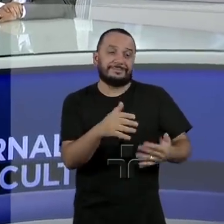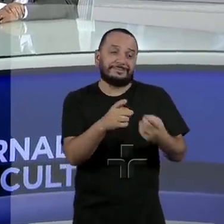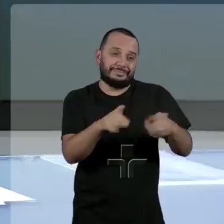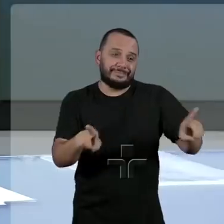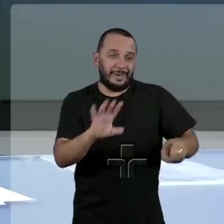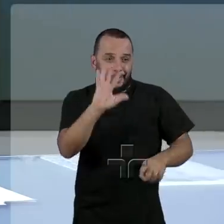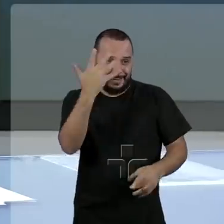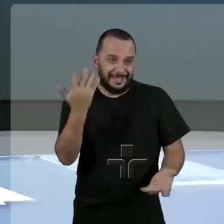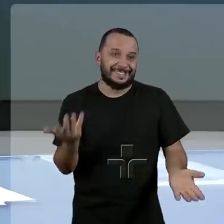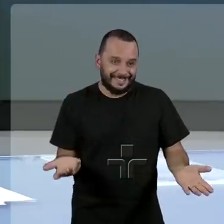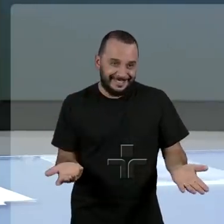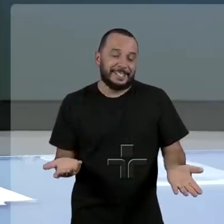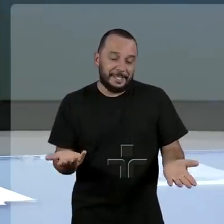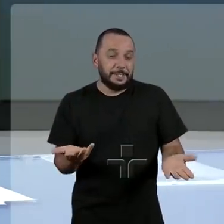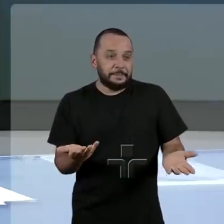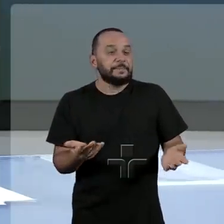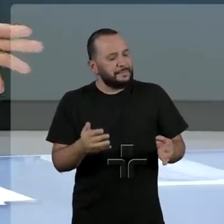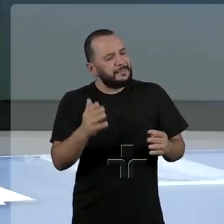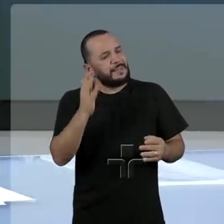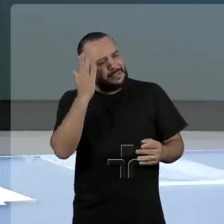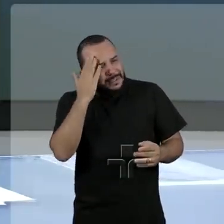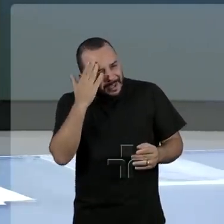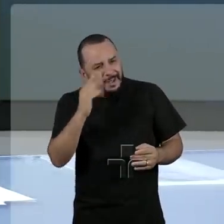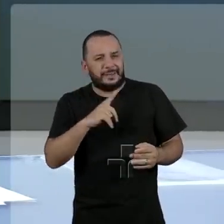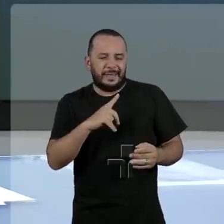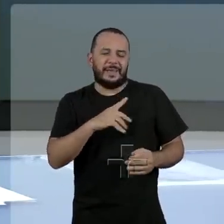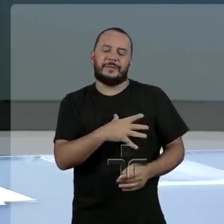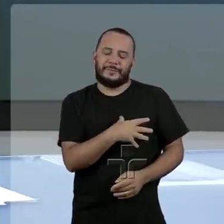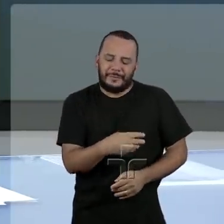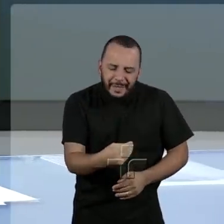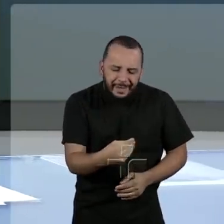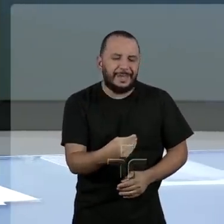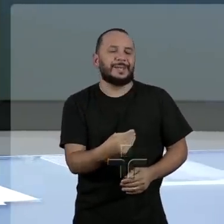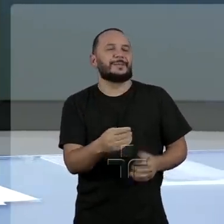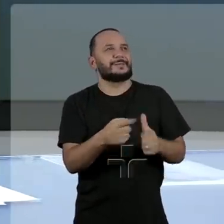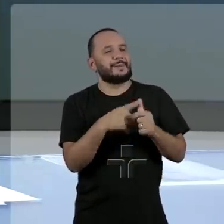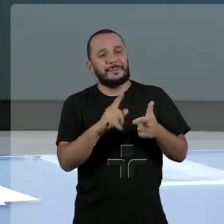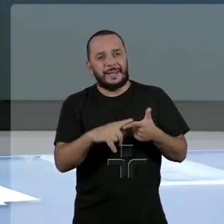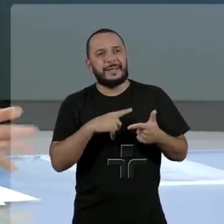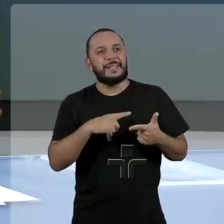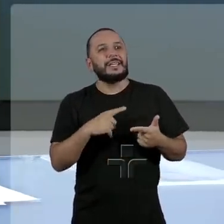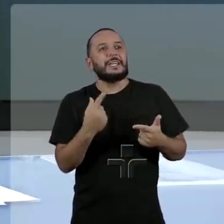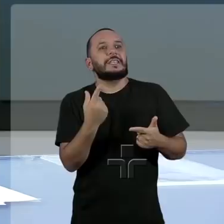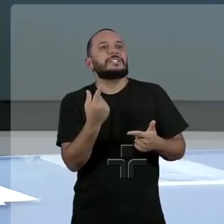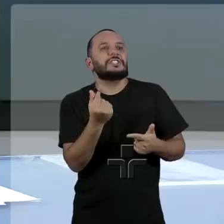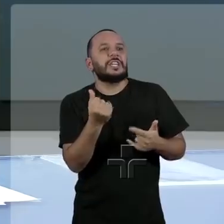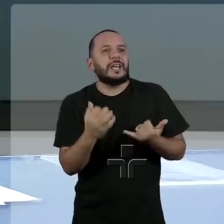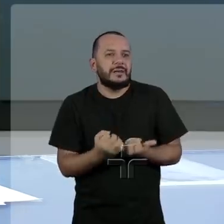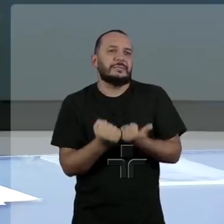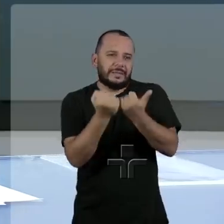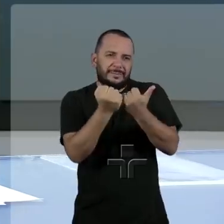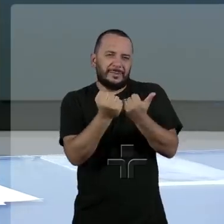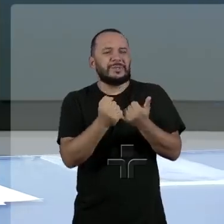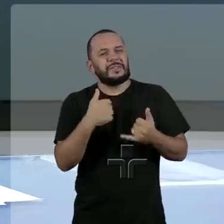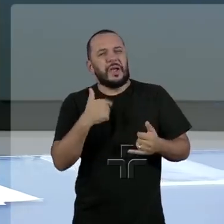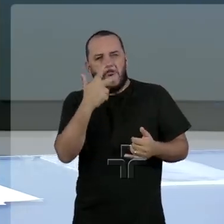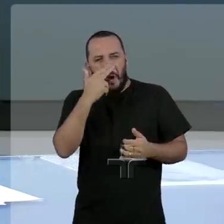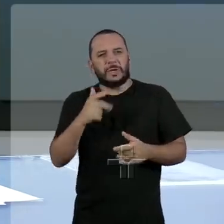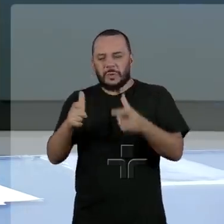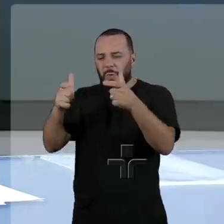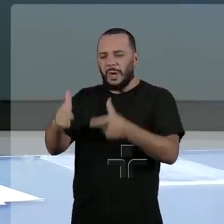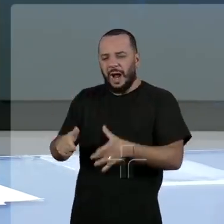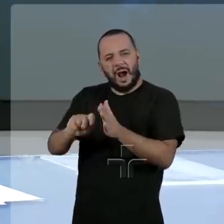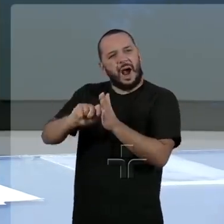trazem consequências de filhos, de briga por bens, como você disse, Pondé. E, portanto, acho que o cartório é um bom lugar para resolver isso,